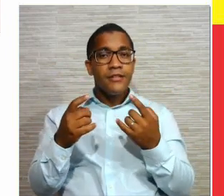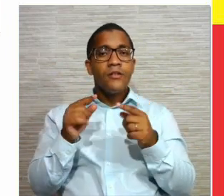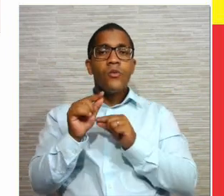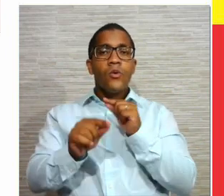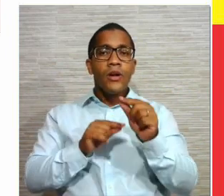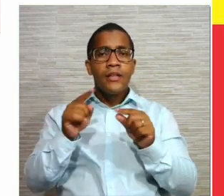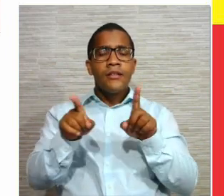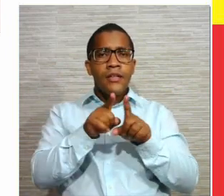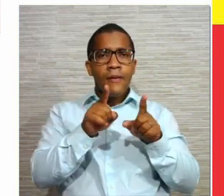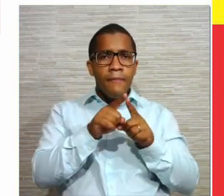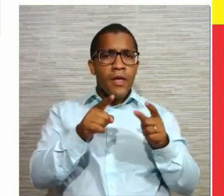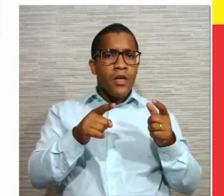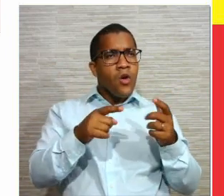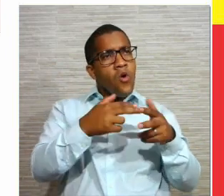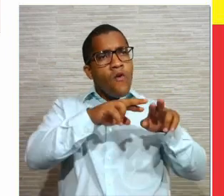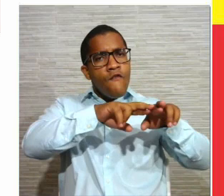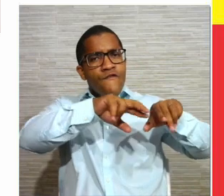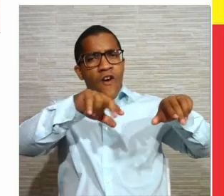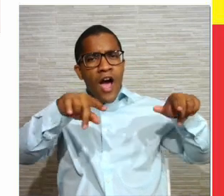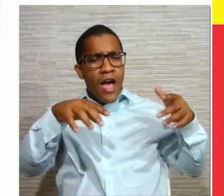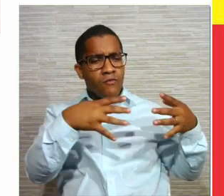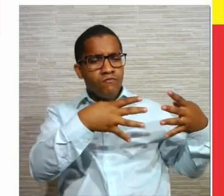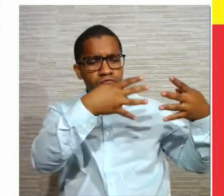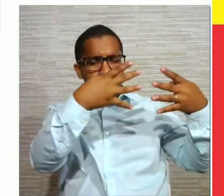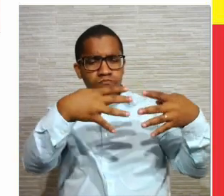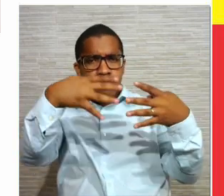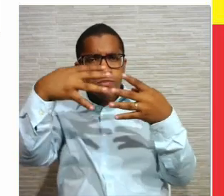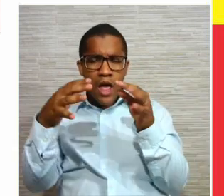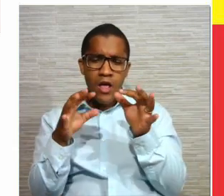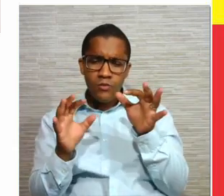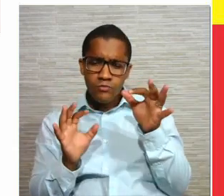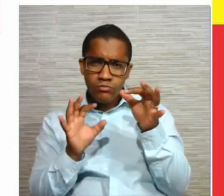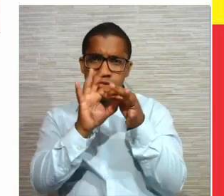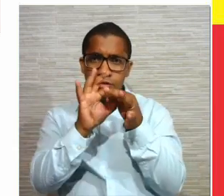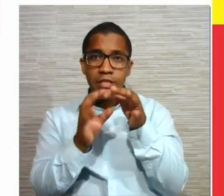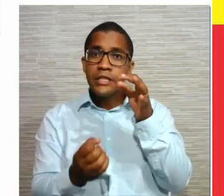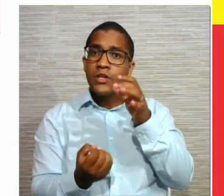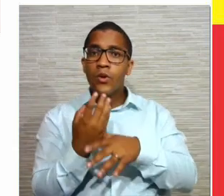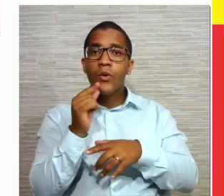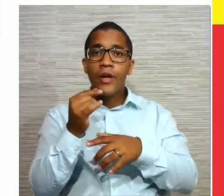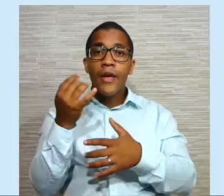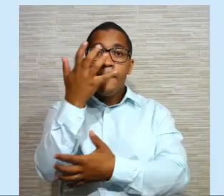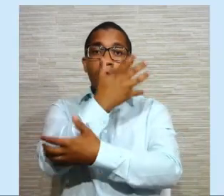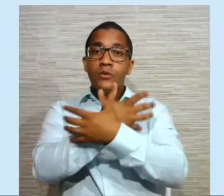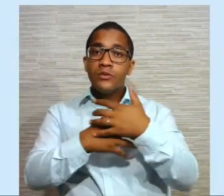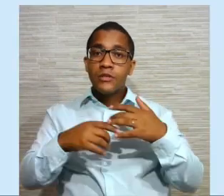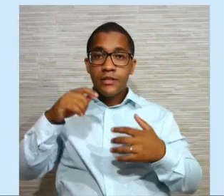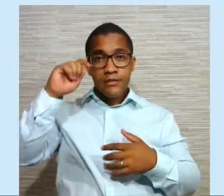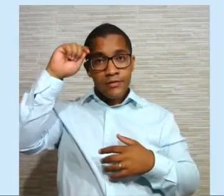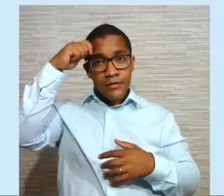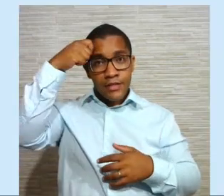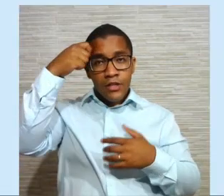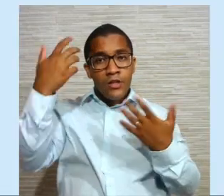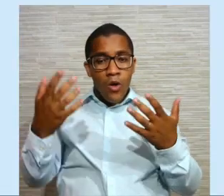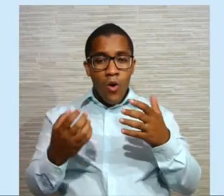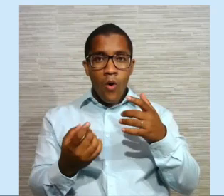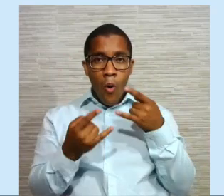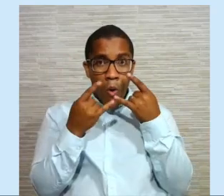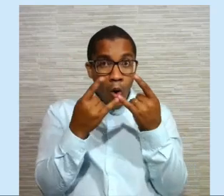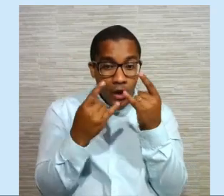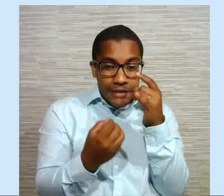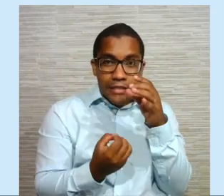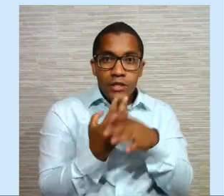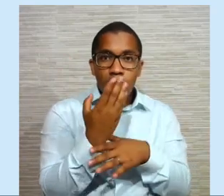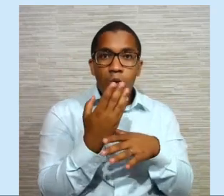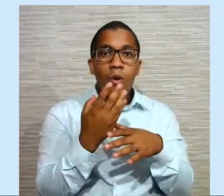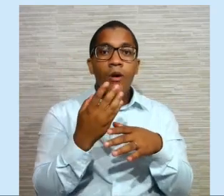outras estruturas sonoras que se formou o núcleo da expressão da música negra. Então, o rock ele nasceu com